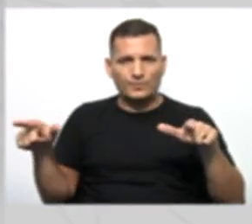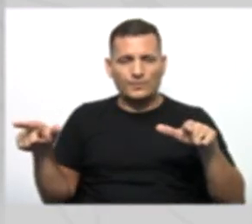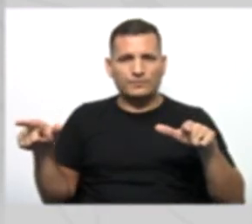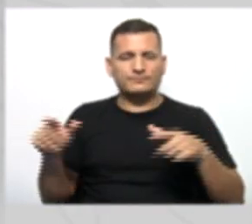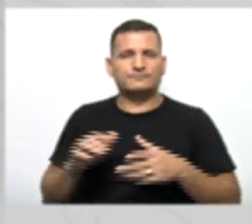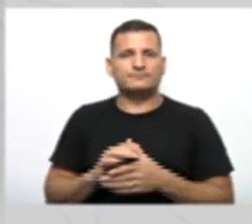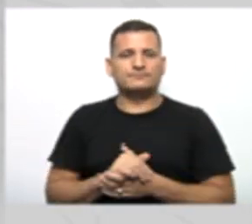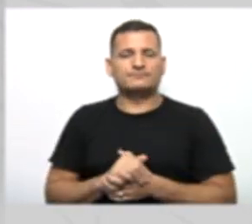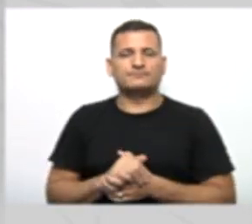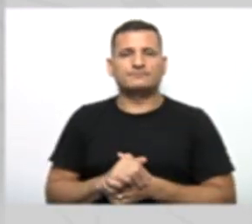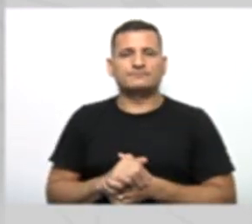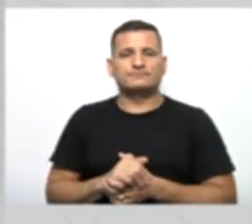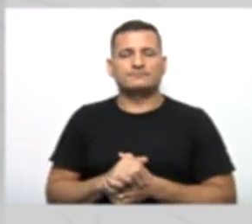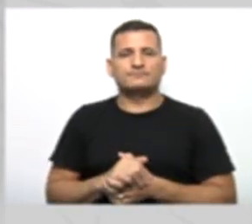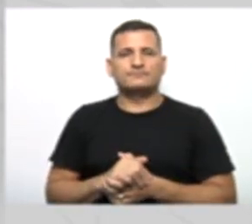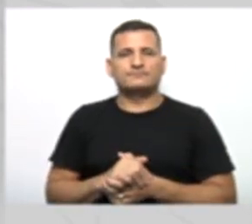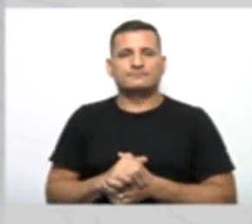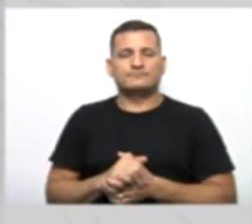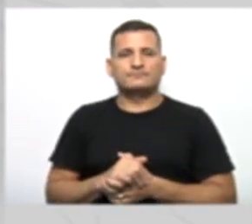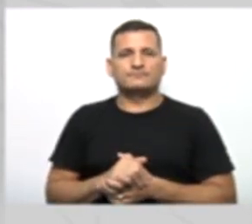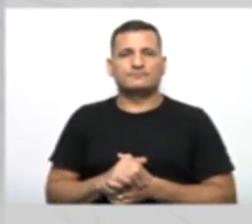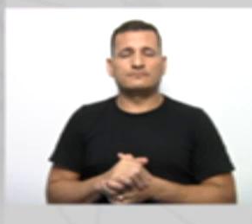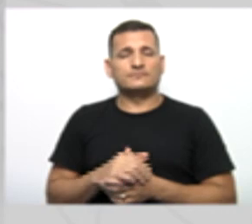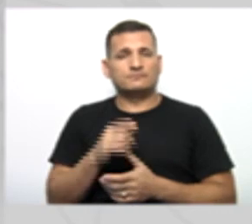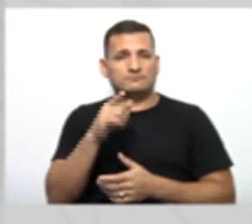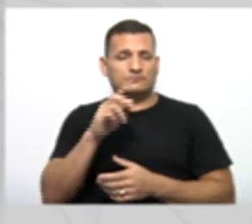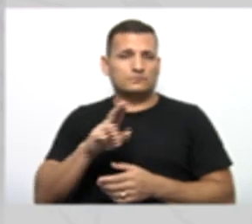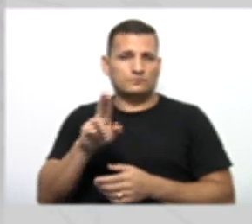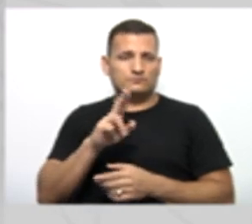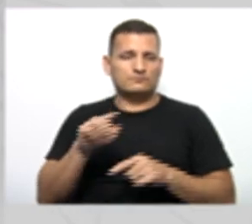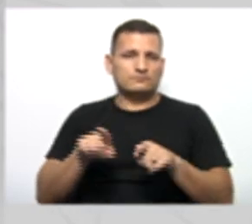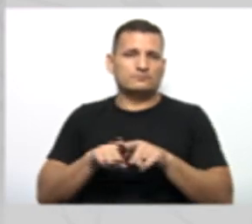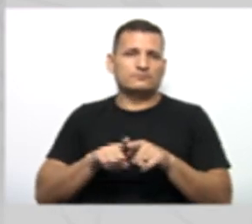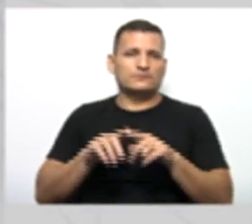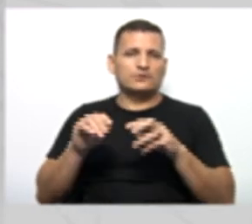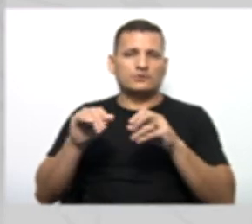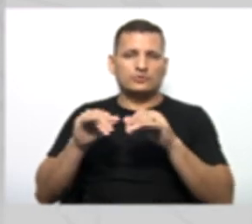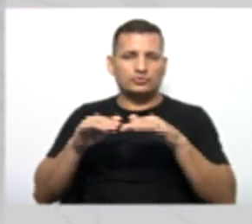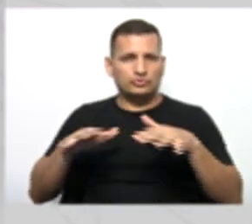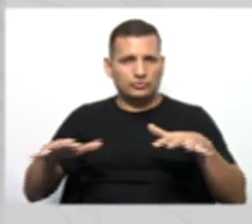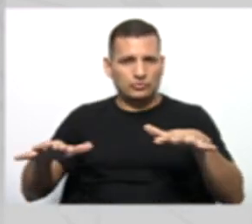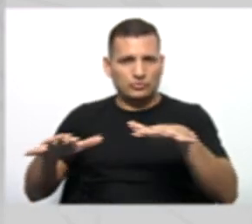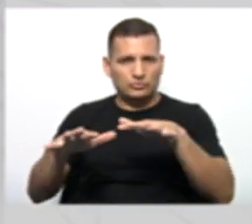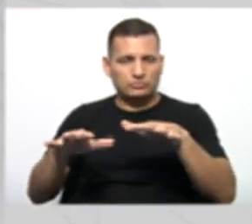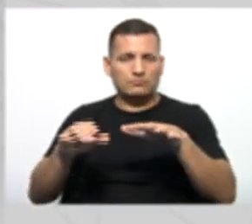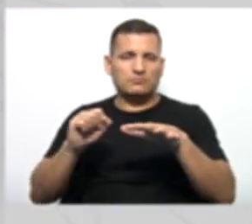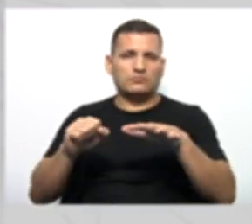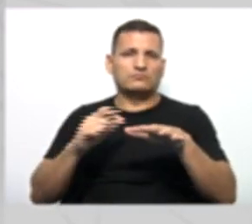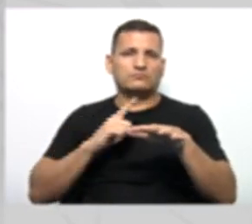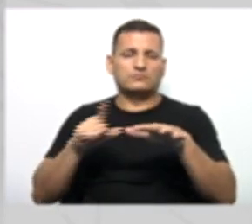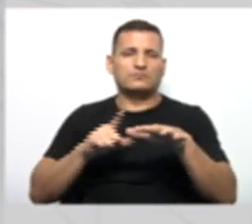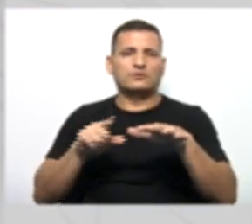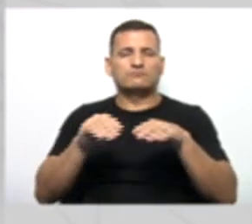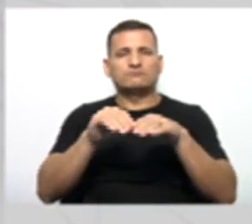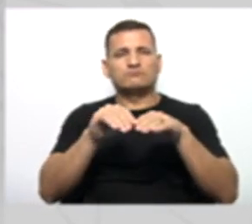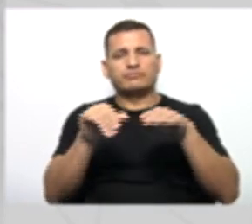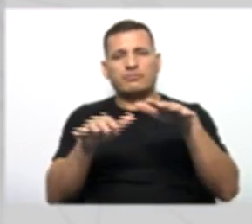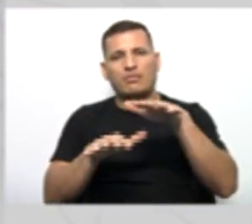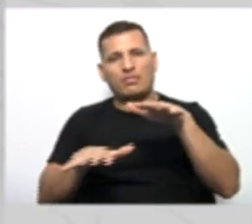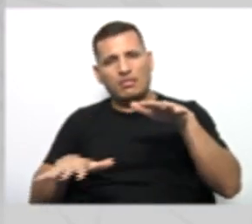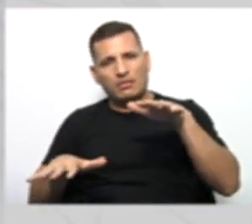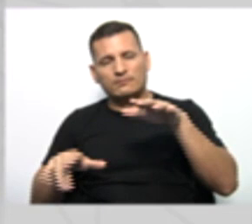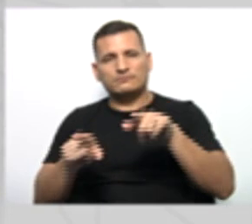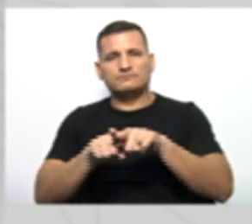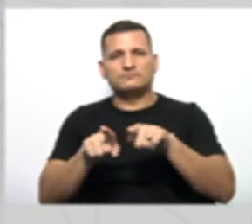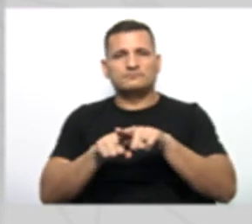ter, devido você utilizar o solo, pode ter efeito, impacto de erosão, se não